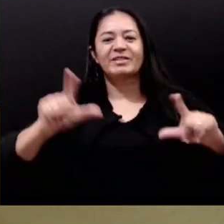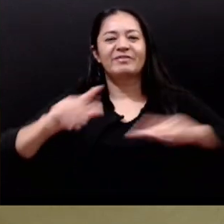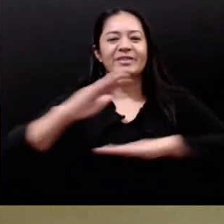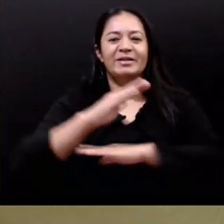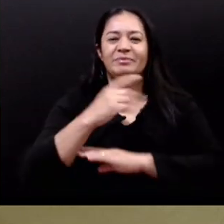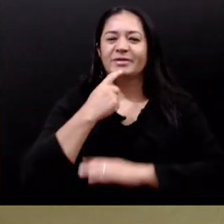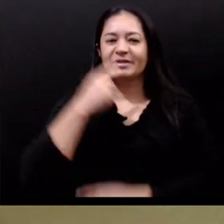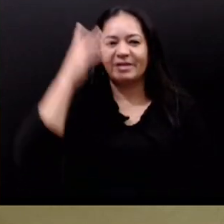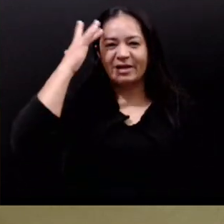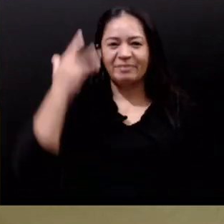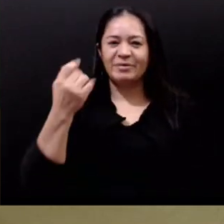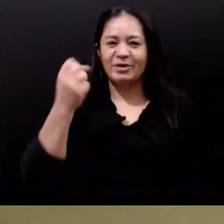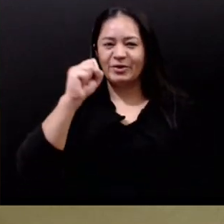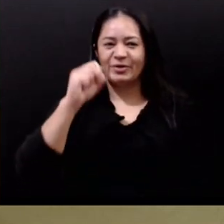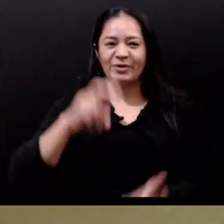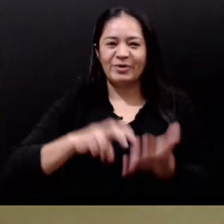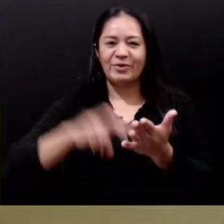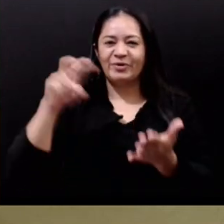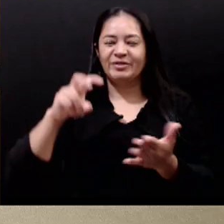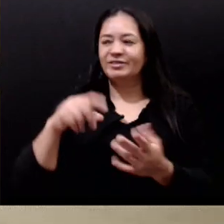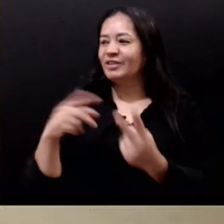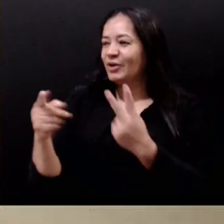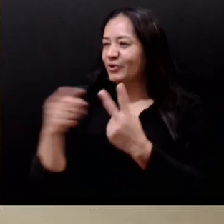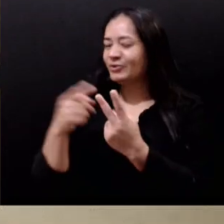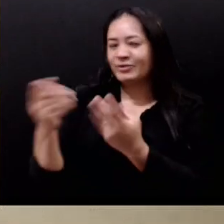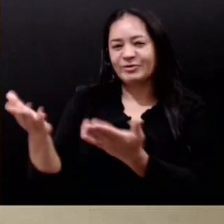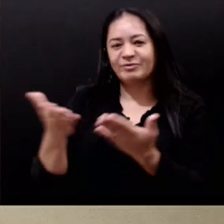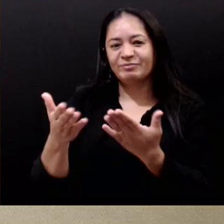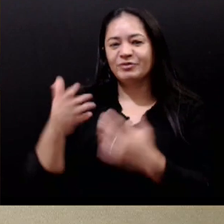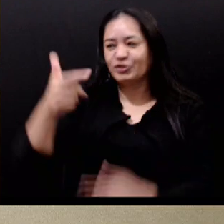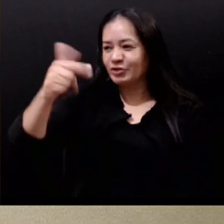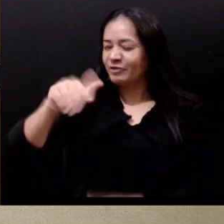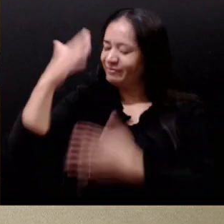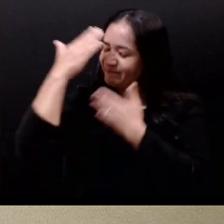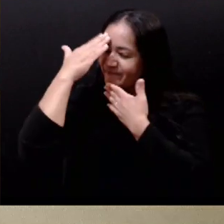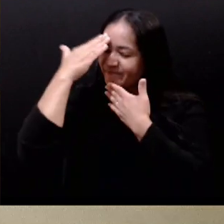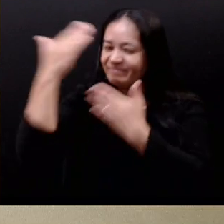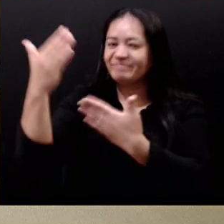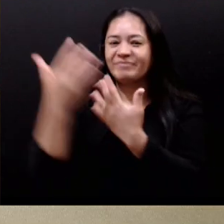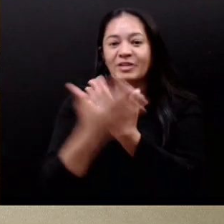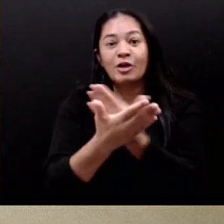da manhã. Aos nossos entrevistados, mais uma vez, muito obrigada, você de casa. Um